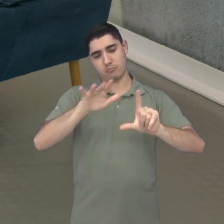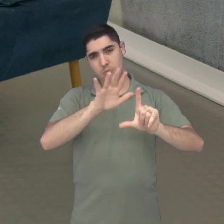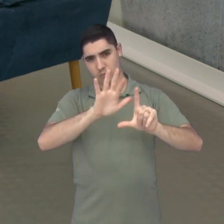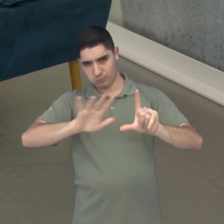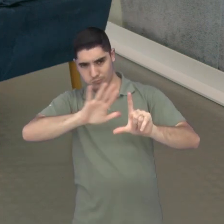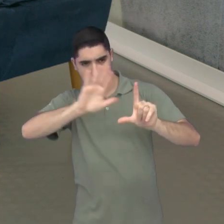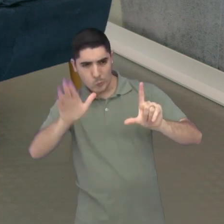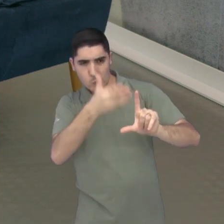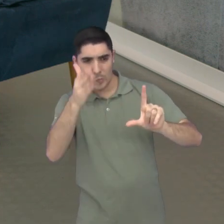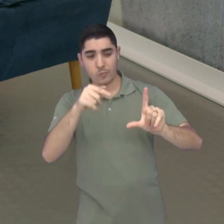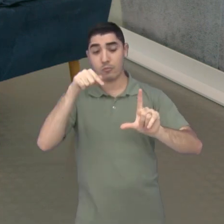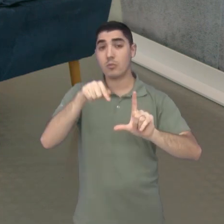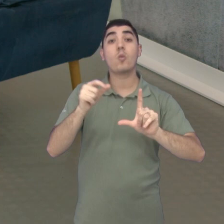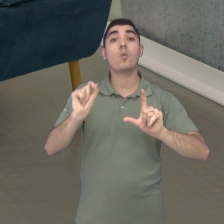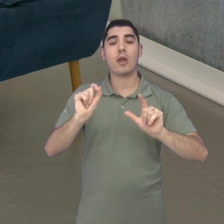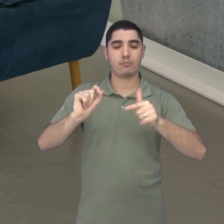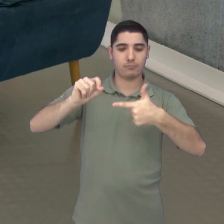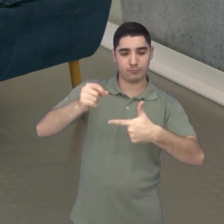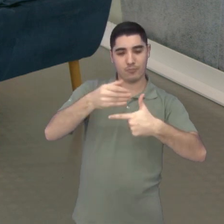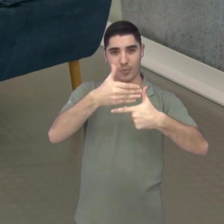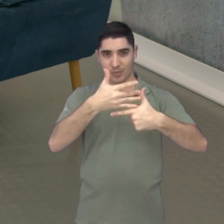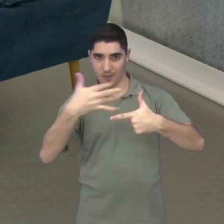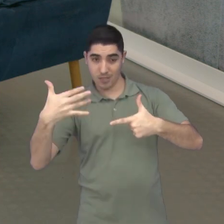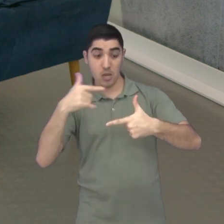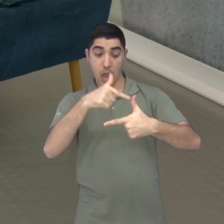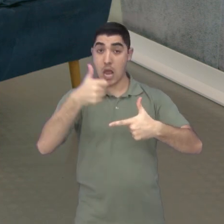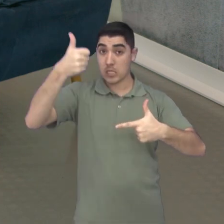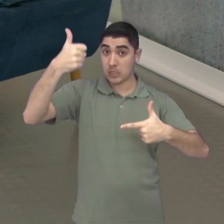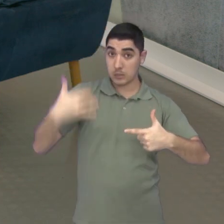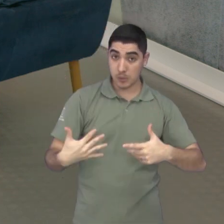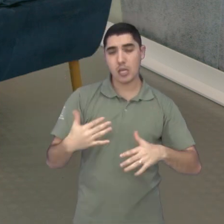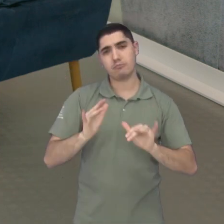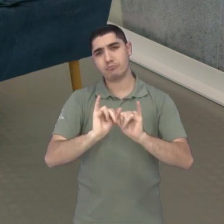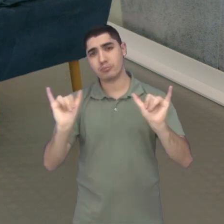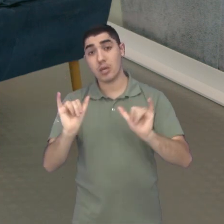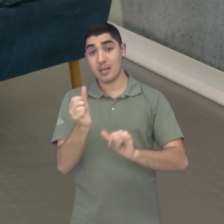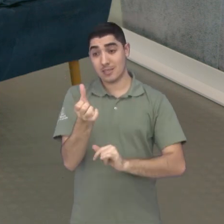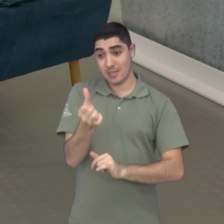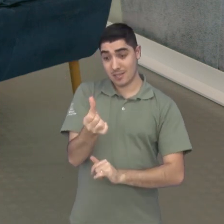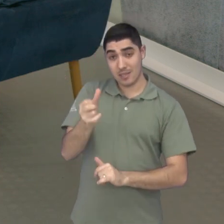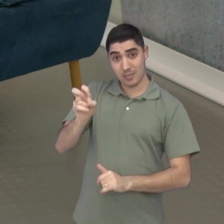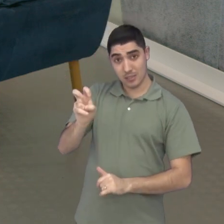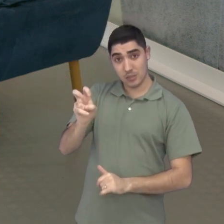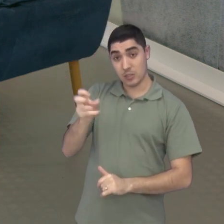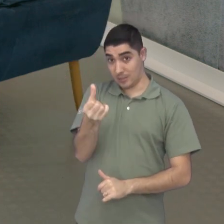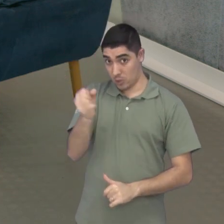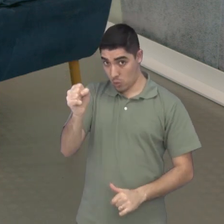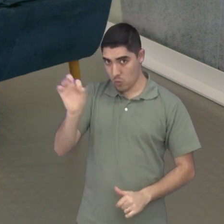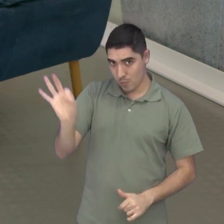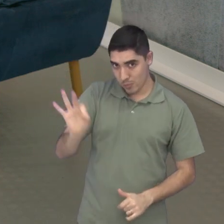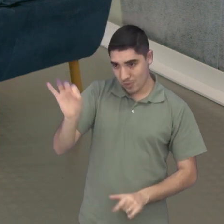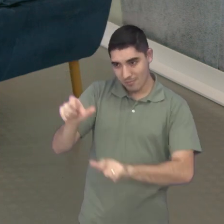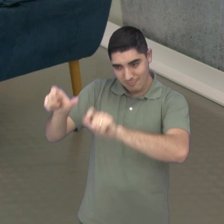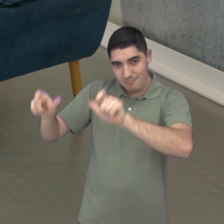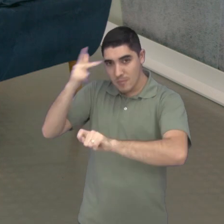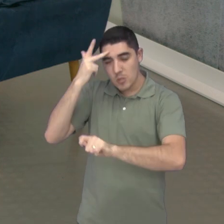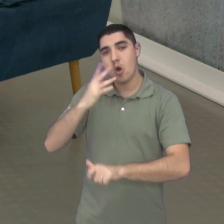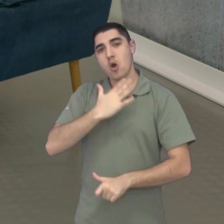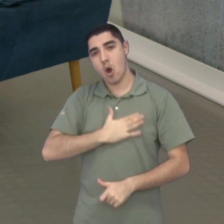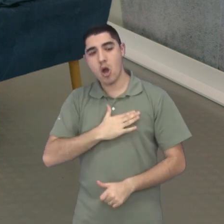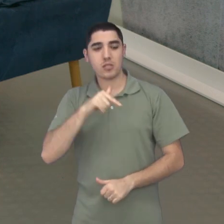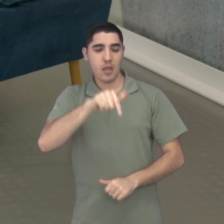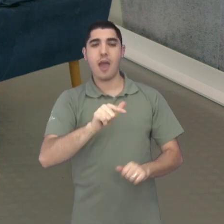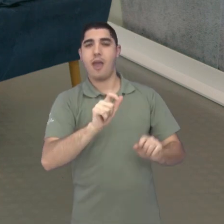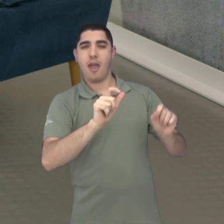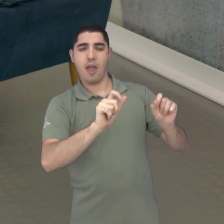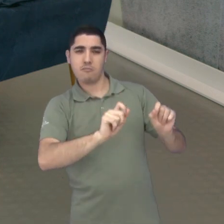do mundo, a Netflix, divulgou também que cerca de 85% do público preferem programas e séries